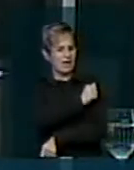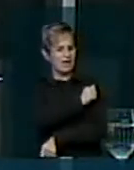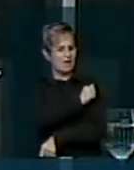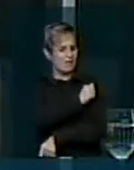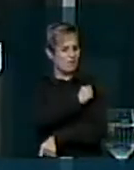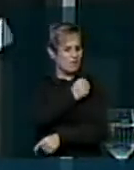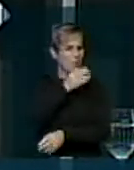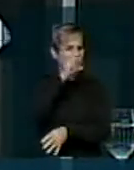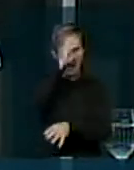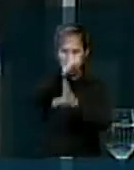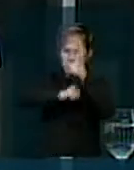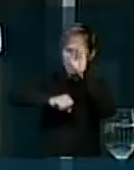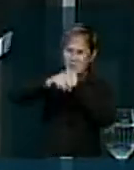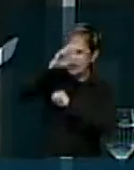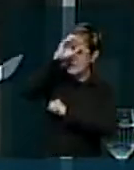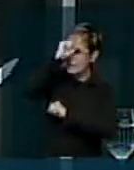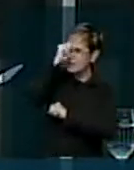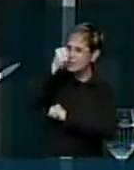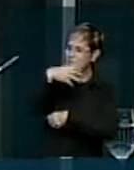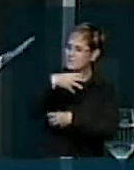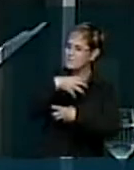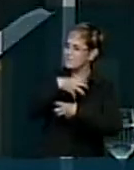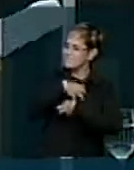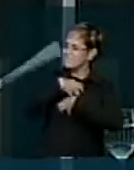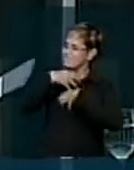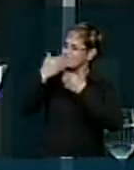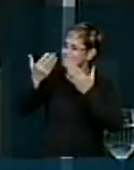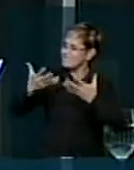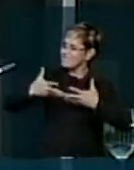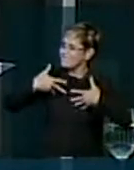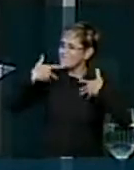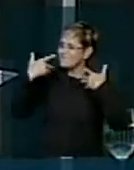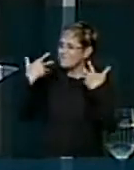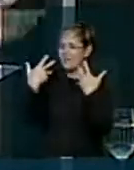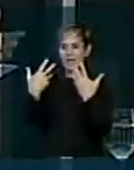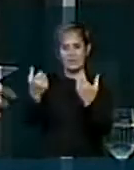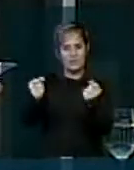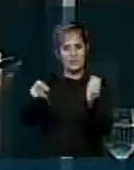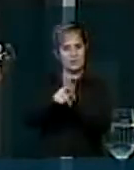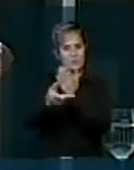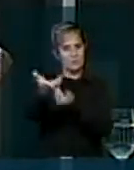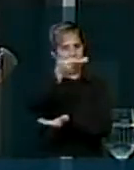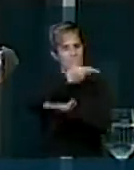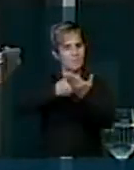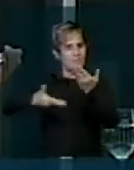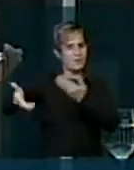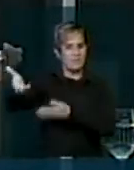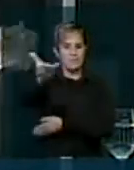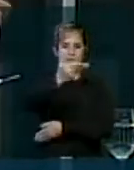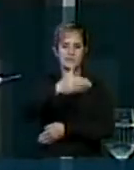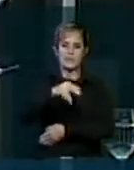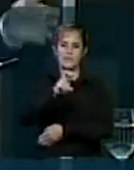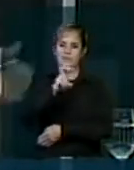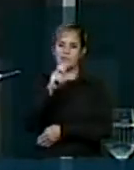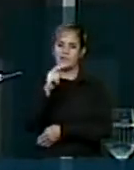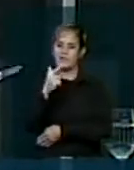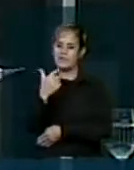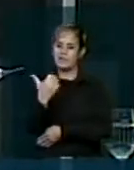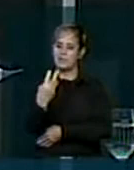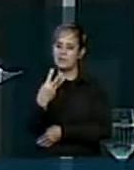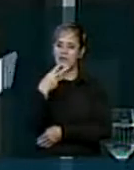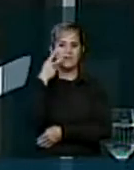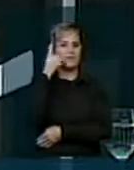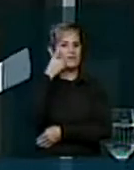primeira viagem, me sinto agraciado e me sinto abraçado pelos 513 deputados, que eu tenho tido